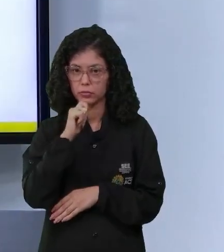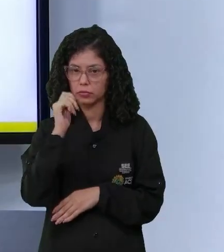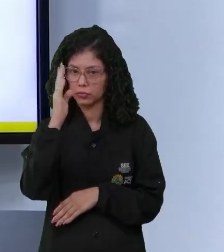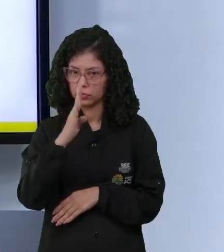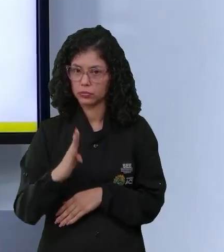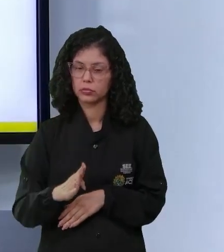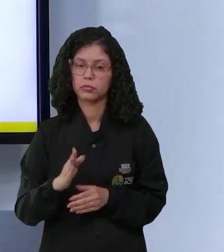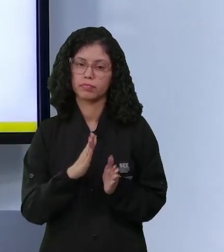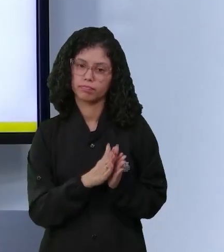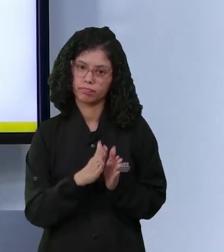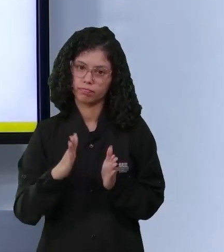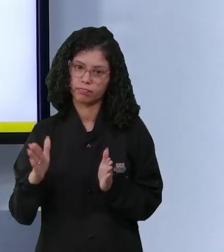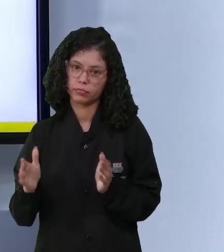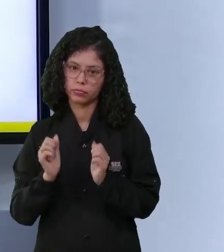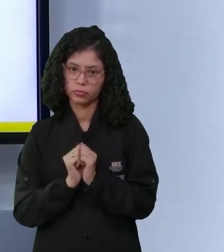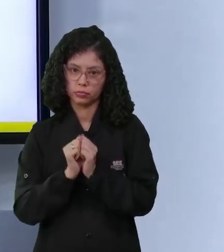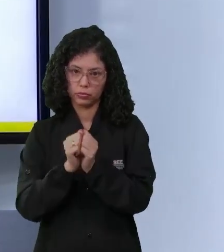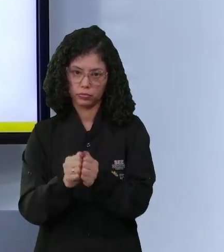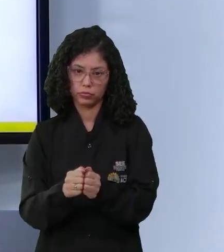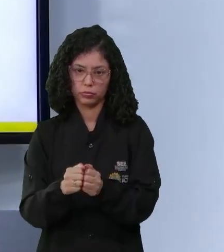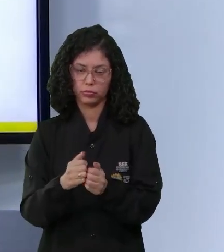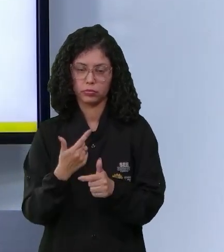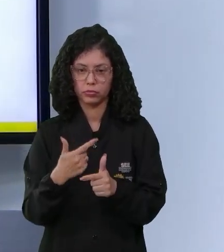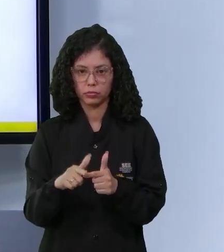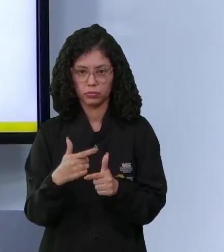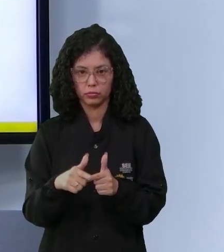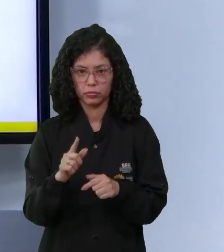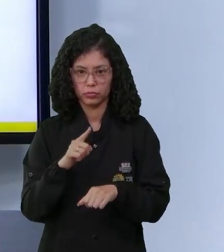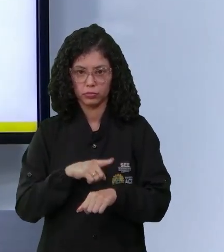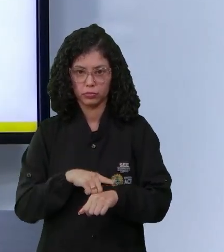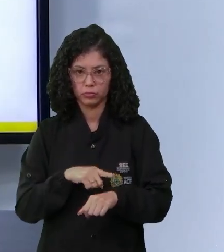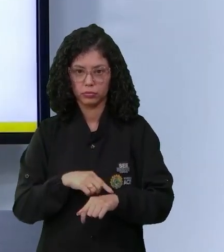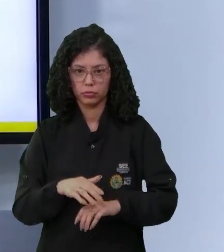Brasil carregou esse problema ao longo do tempo.